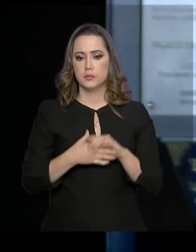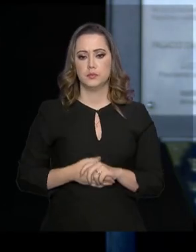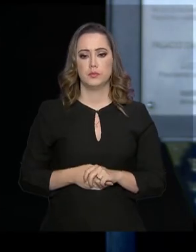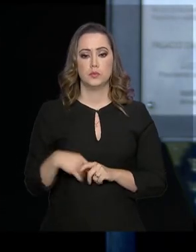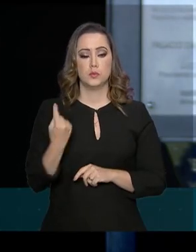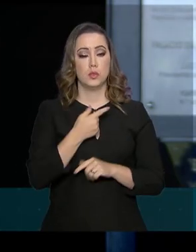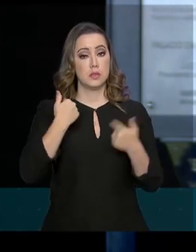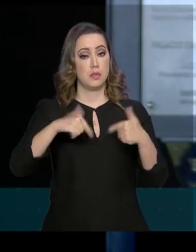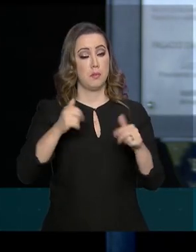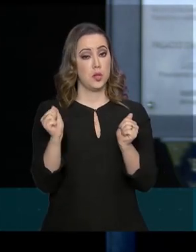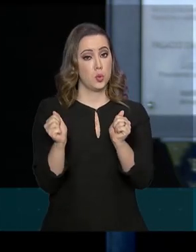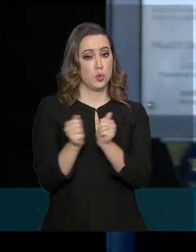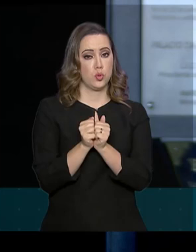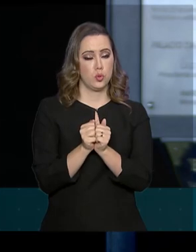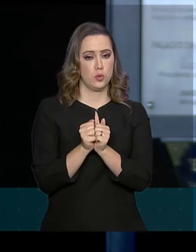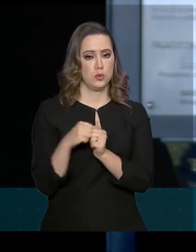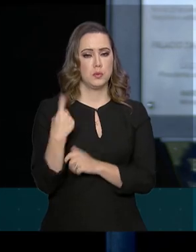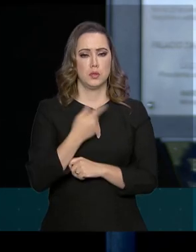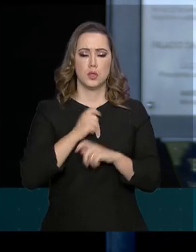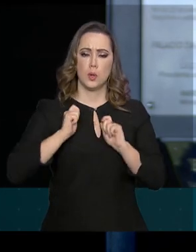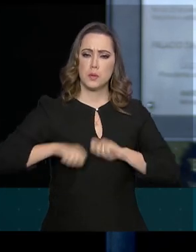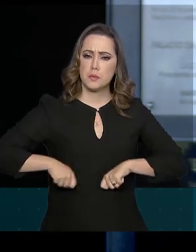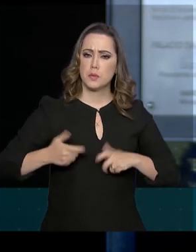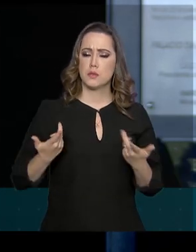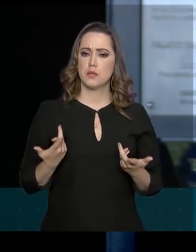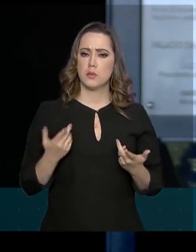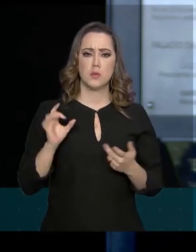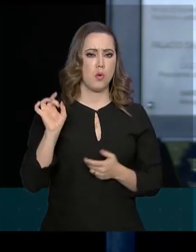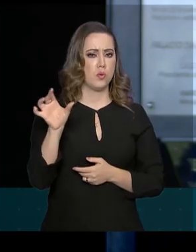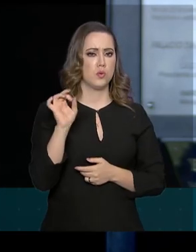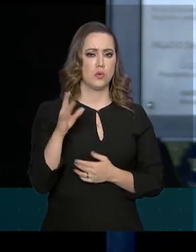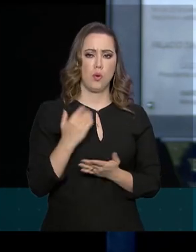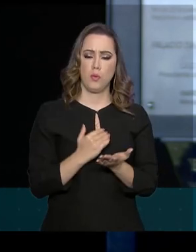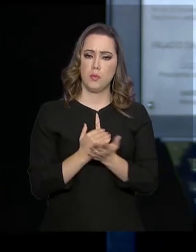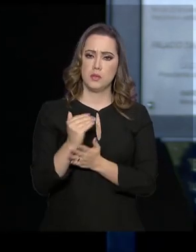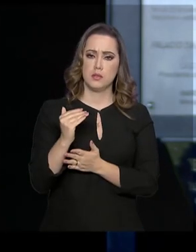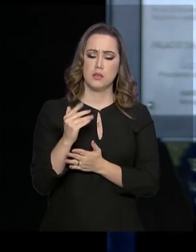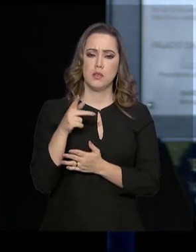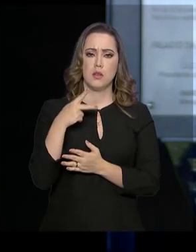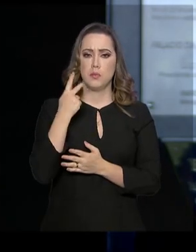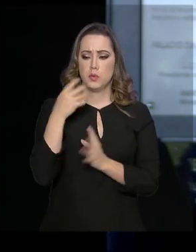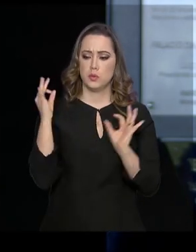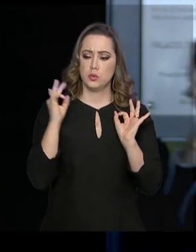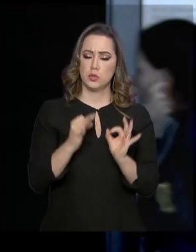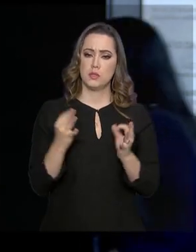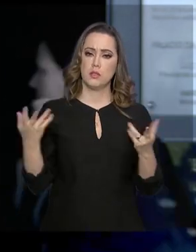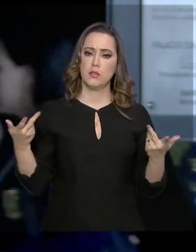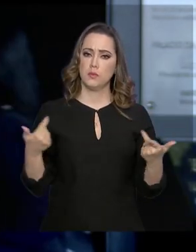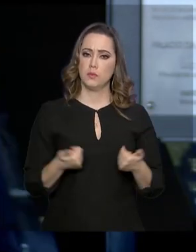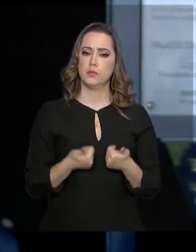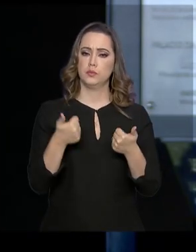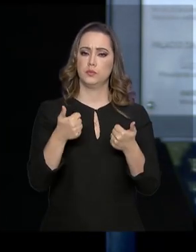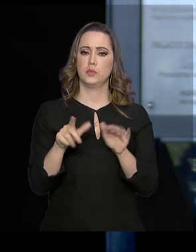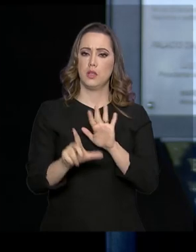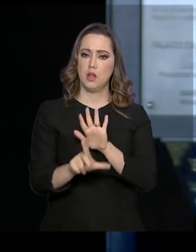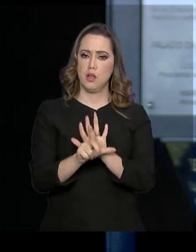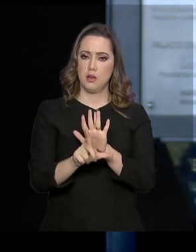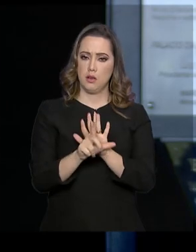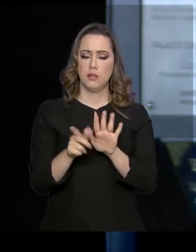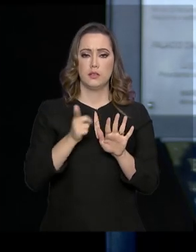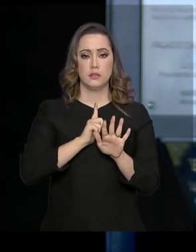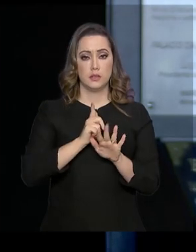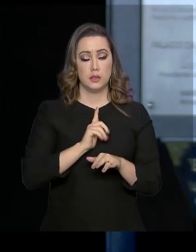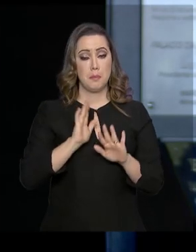trabalhar juntos para que nós possamos não só implementar de uma maneira mais efetiva a legislação já